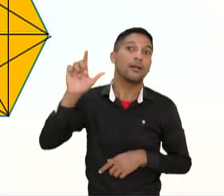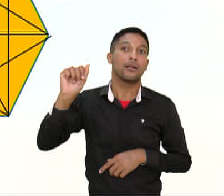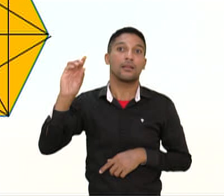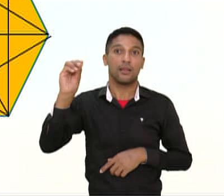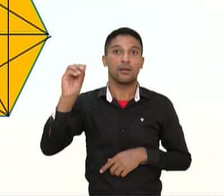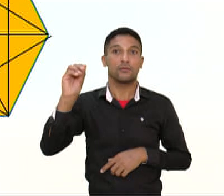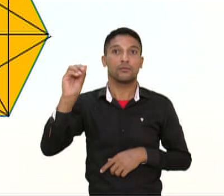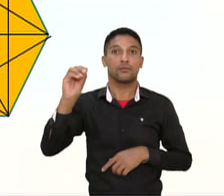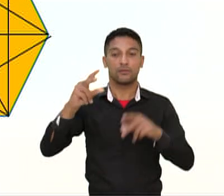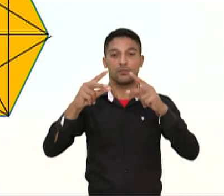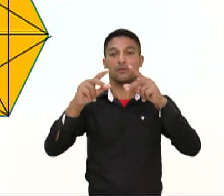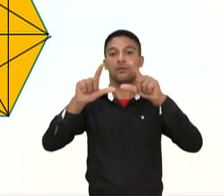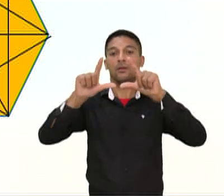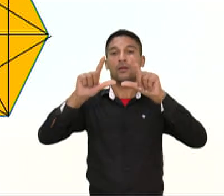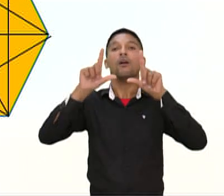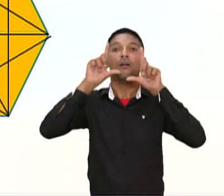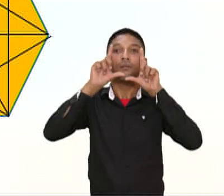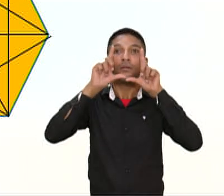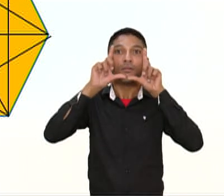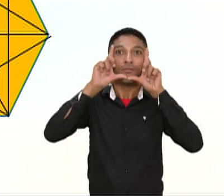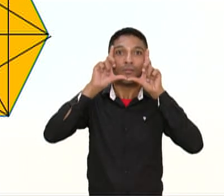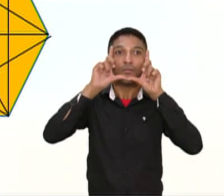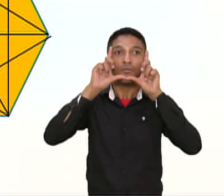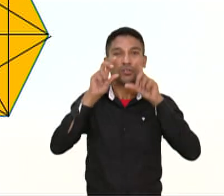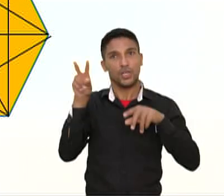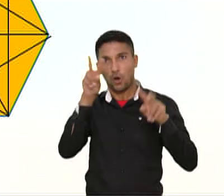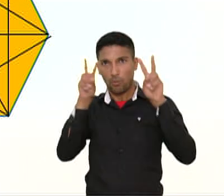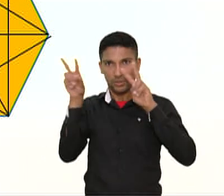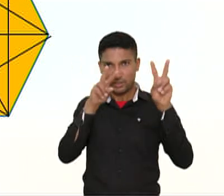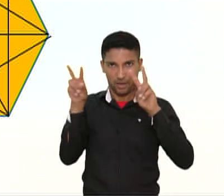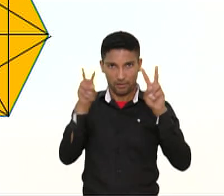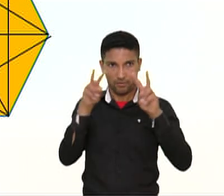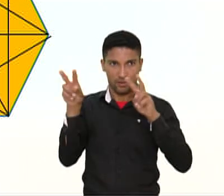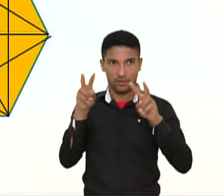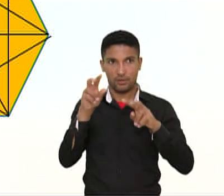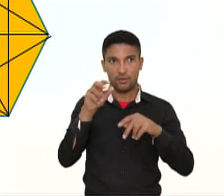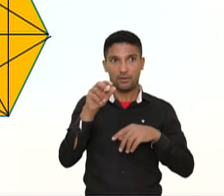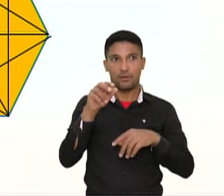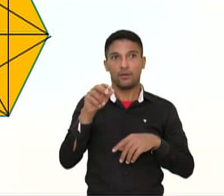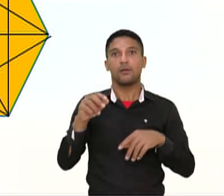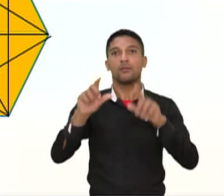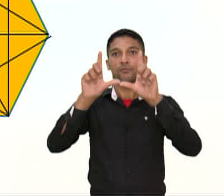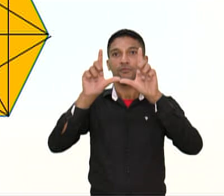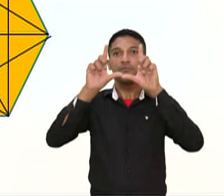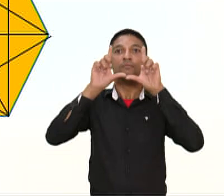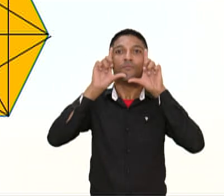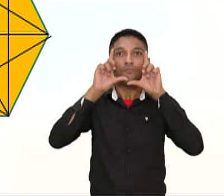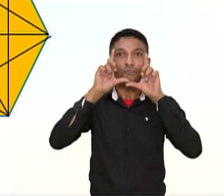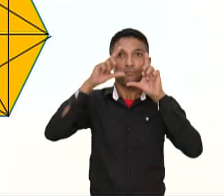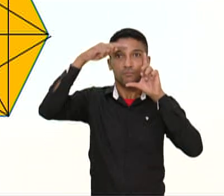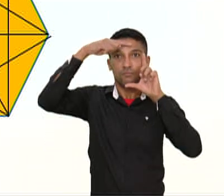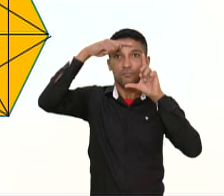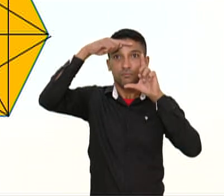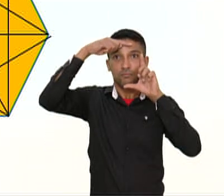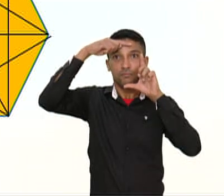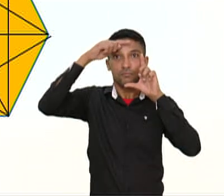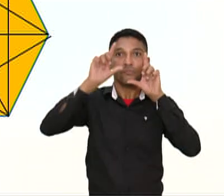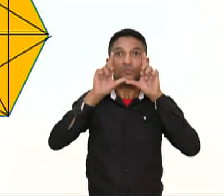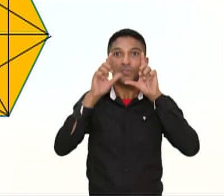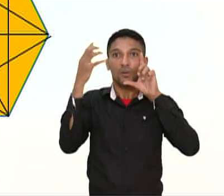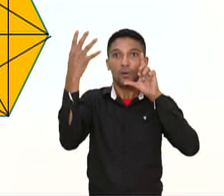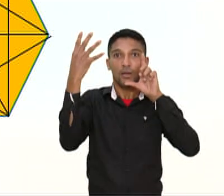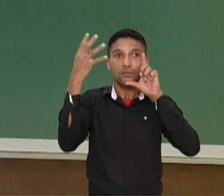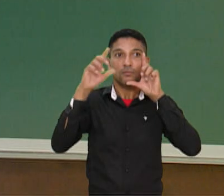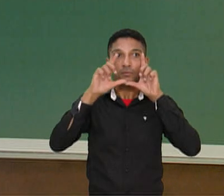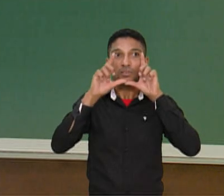que a conta não é sobre eles, é só para você observar. Então, este polígono de 4 lados tem as duas